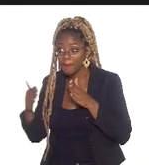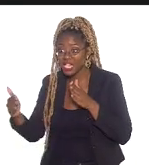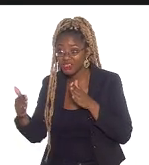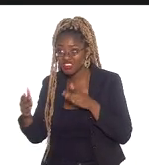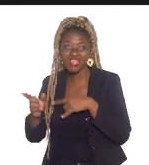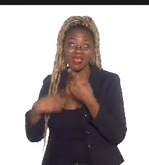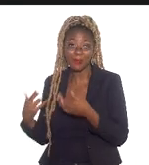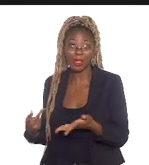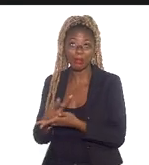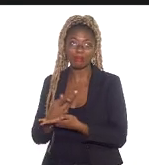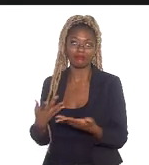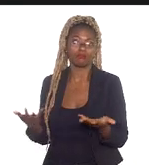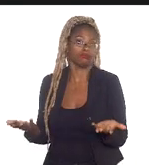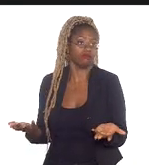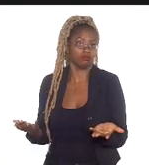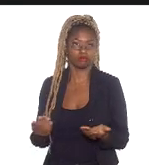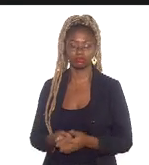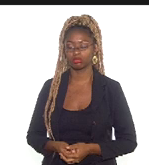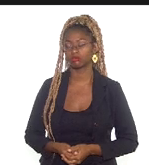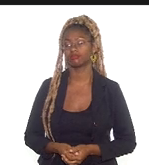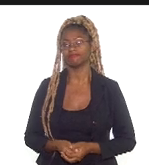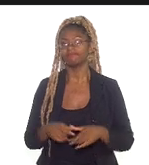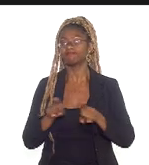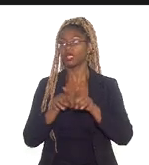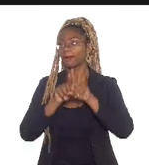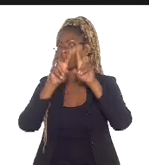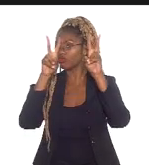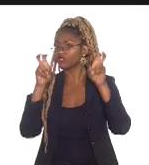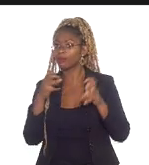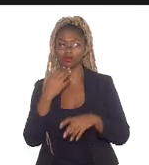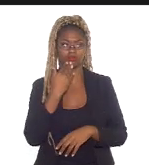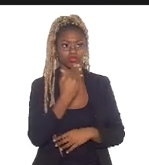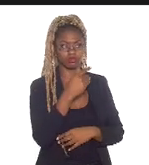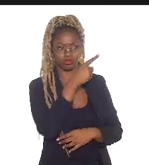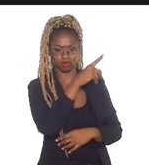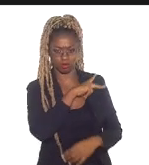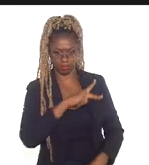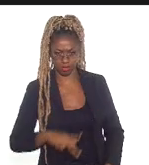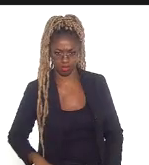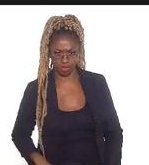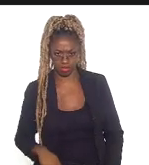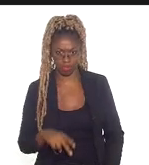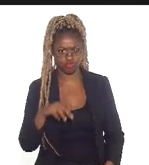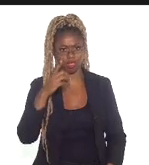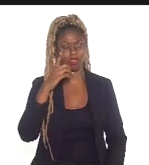Queria abordar também um tema a pedido do presidente, deputado Luiz Paulo,